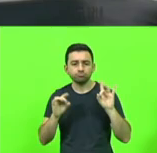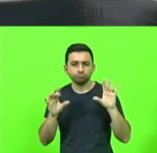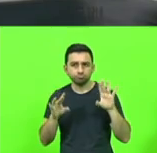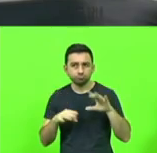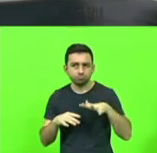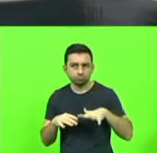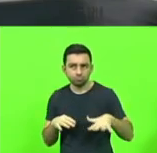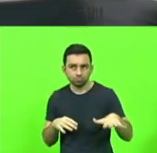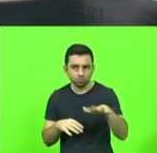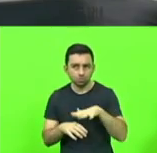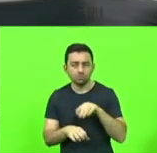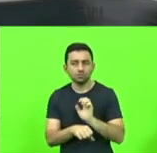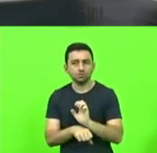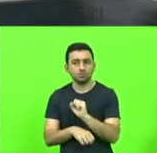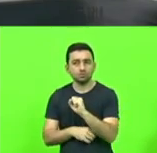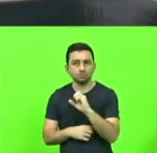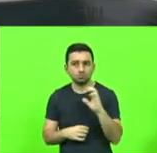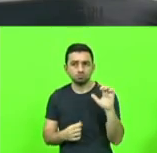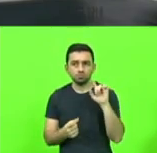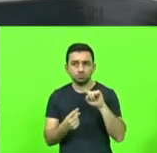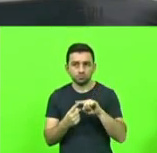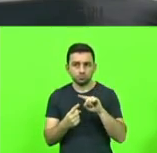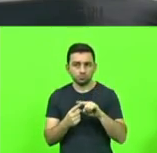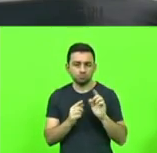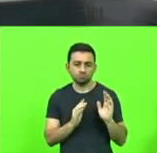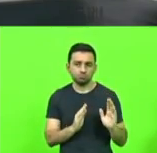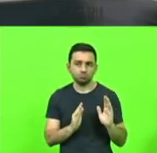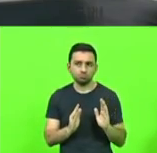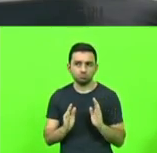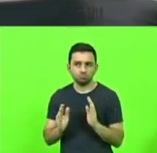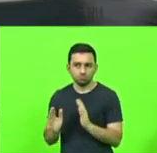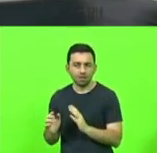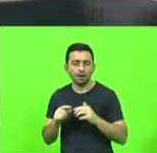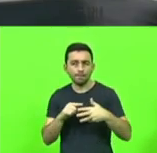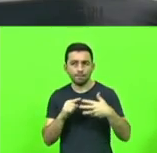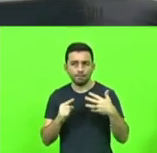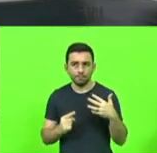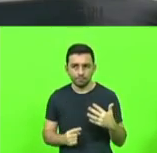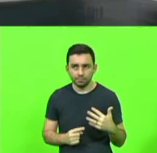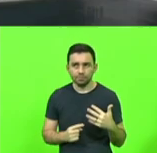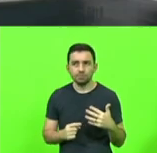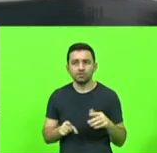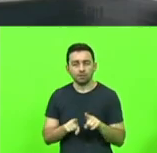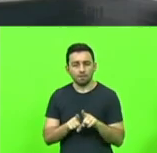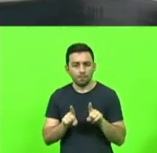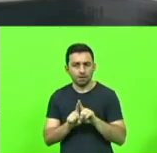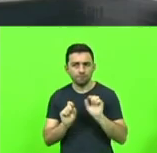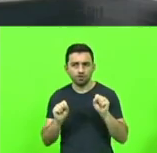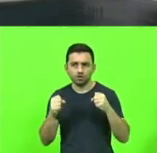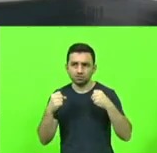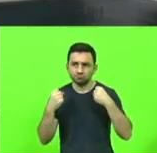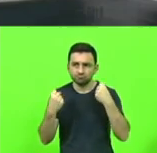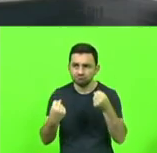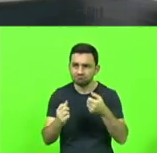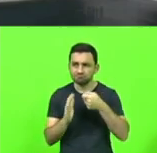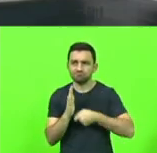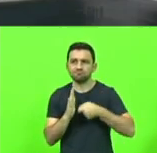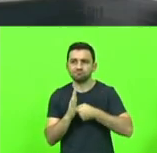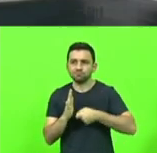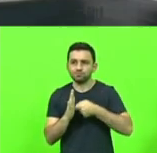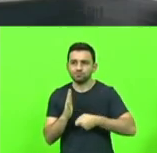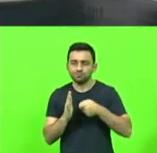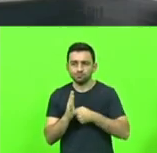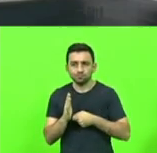nosso Estado, com o objetivo de organizar nossas pautas e fortalecer nossas lutas pela